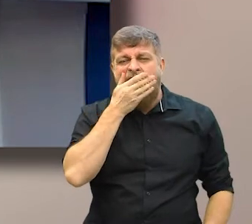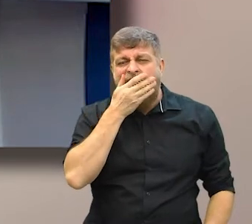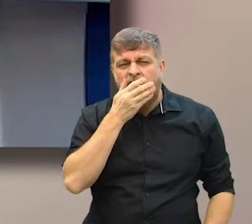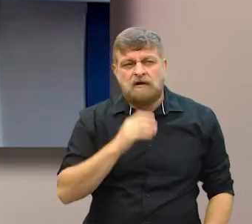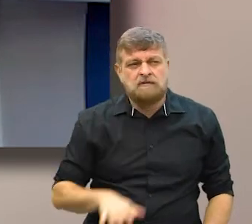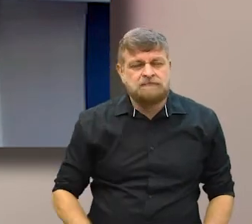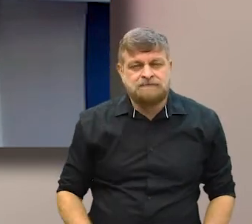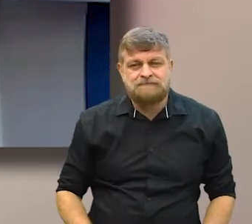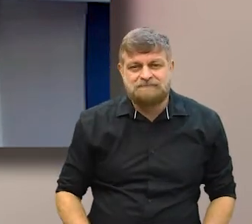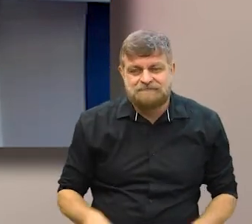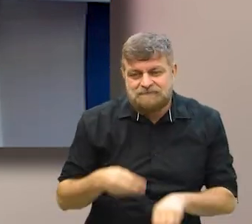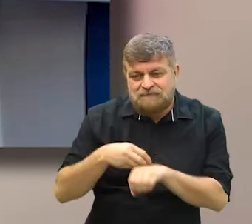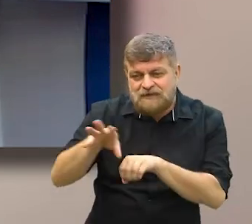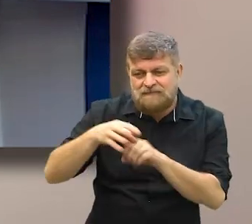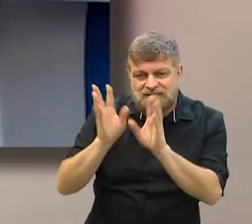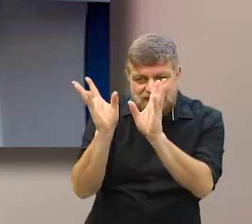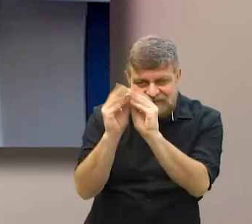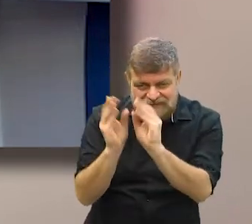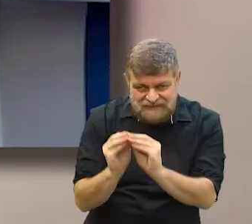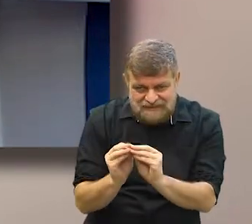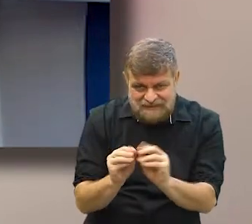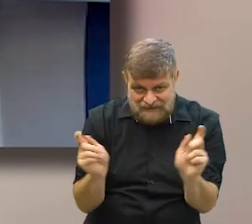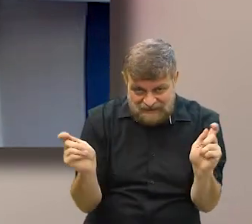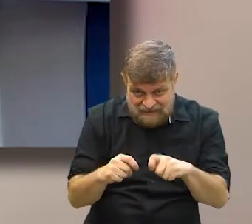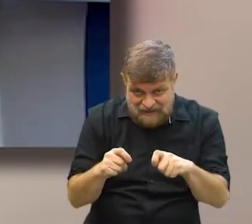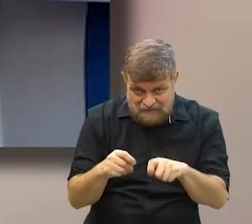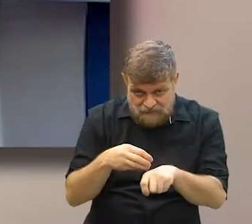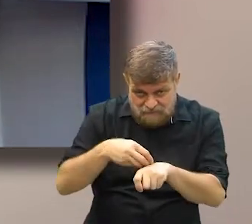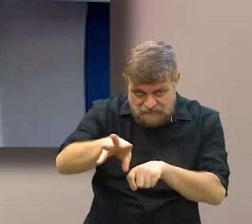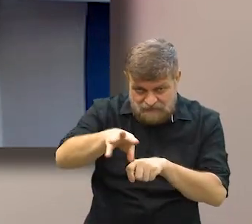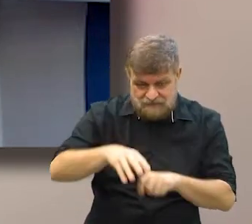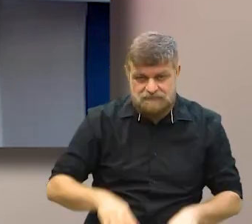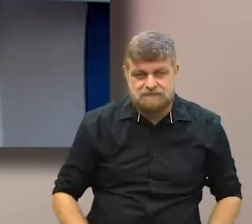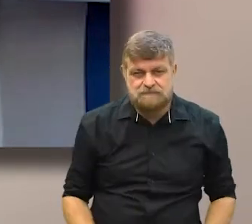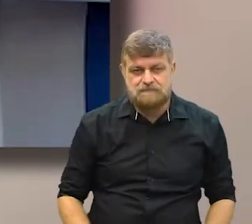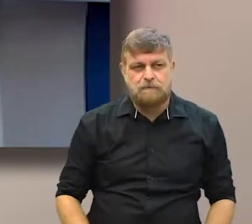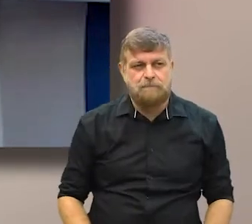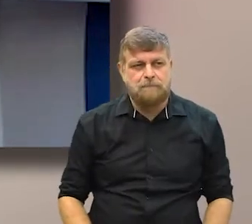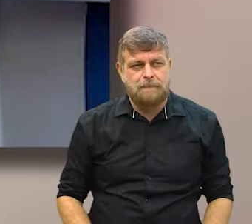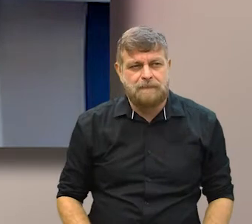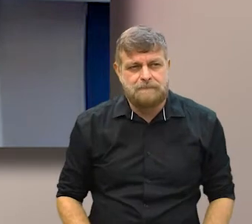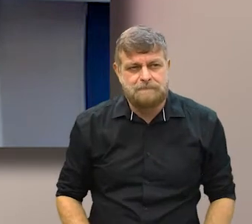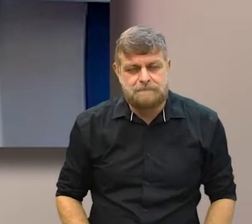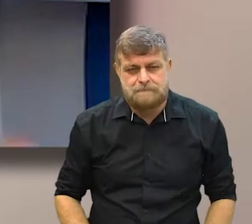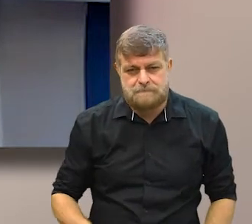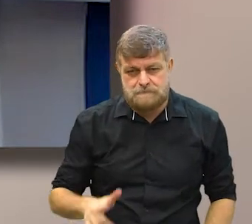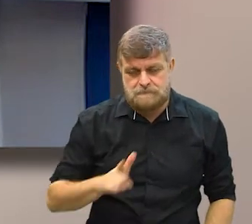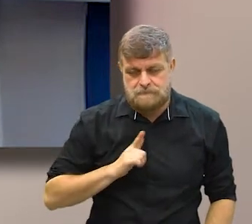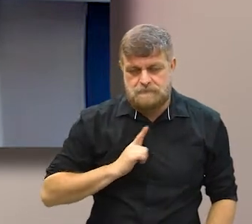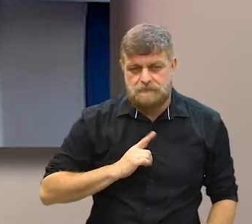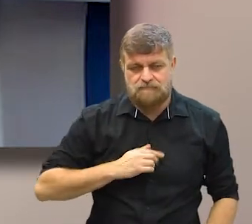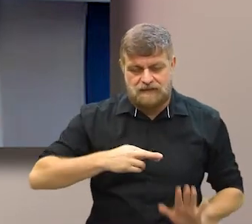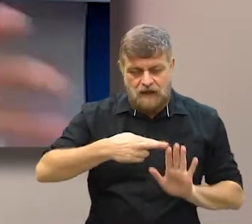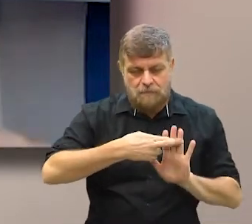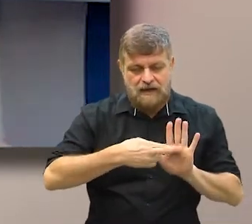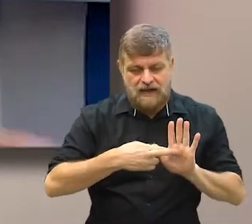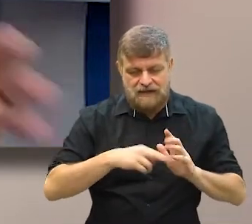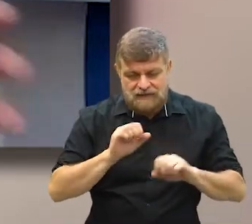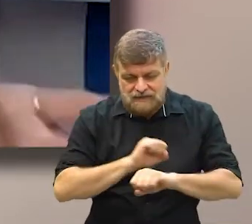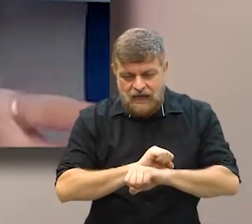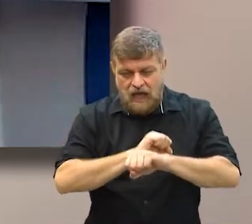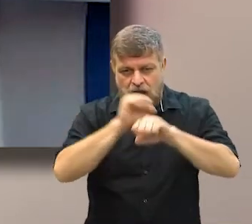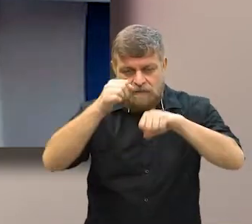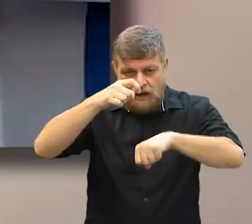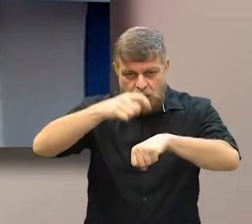dá algumas dicas, dá para resumir aí esse passo a passo aqui pra gente? Com certeza. Ter uma rotina de